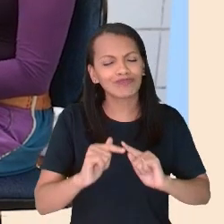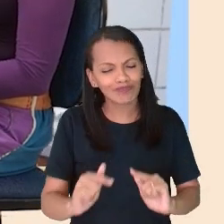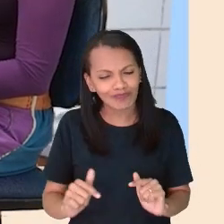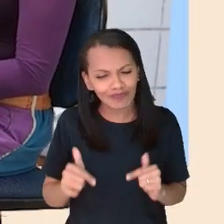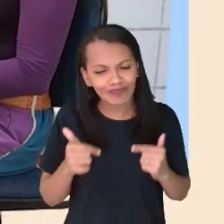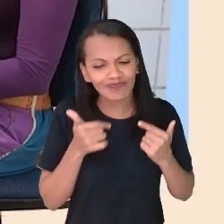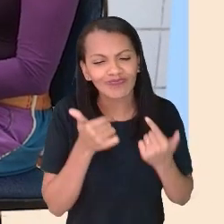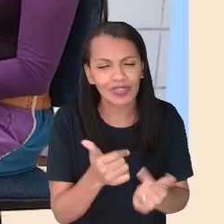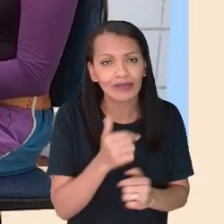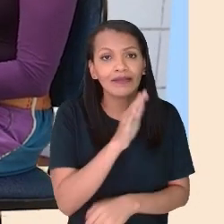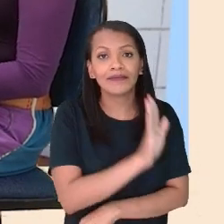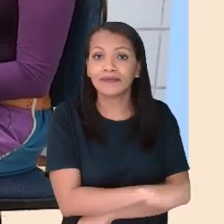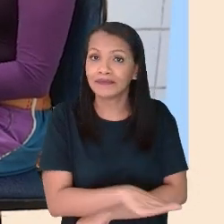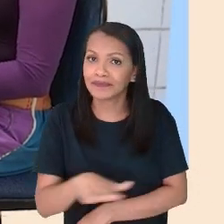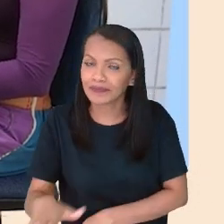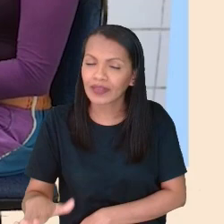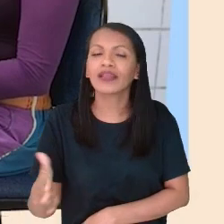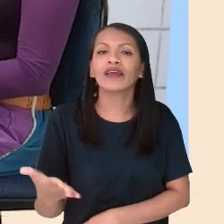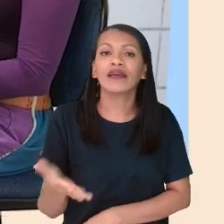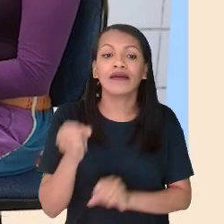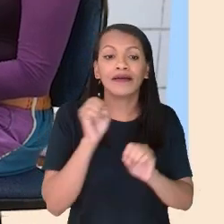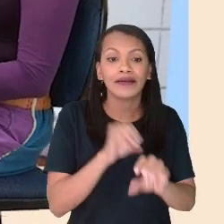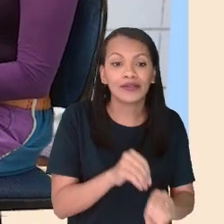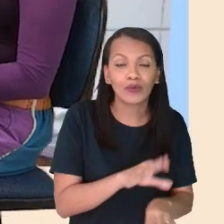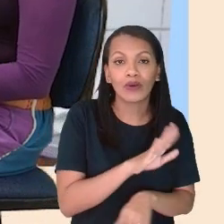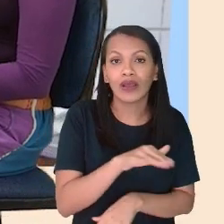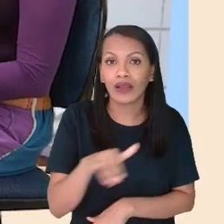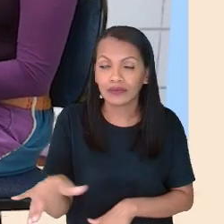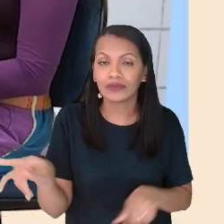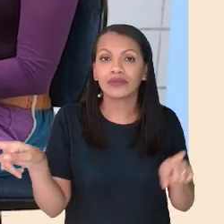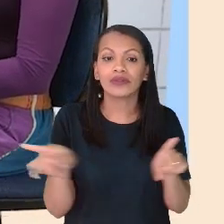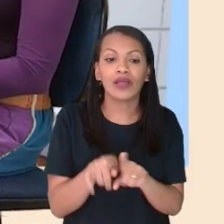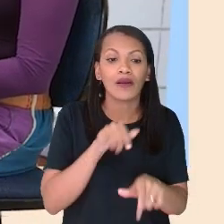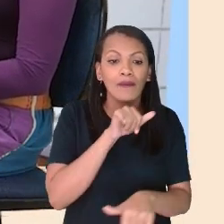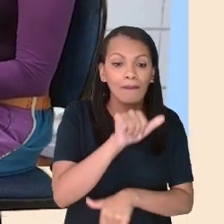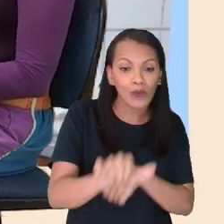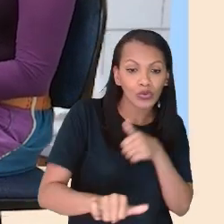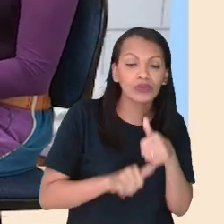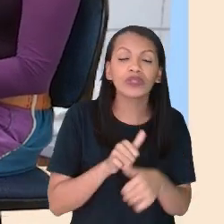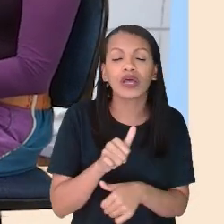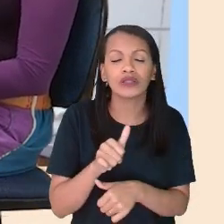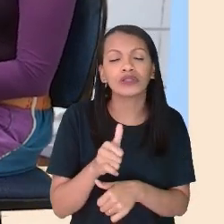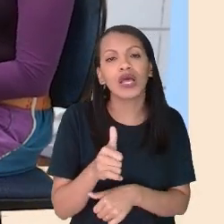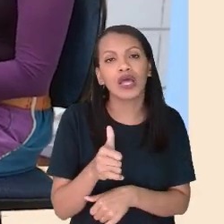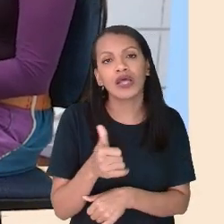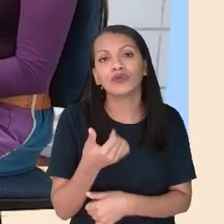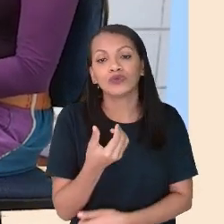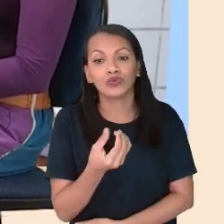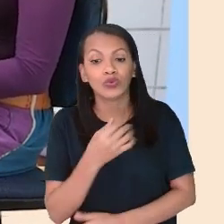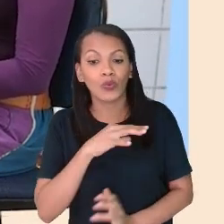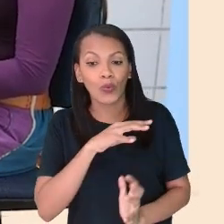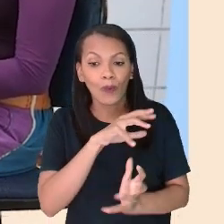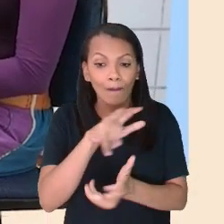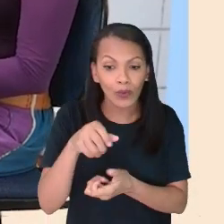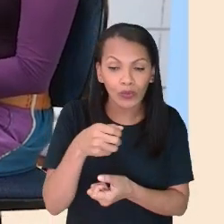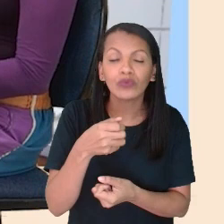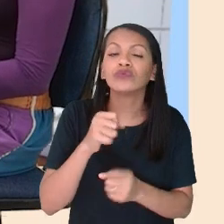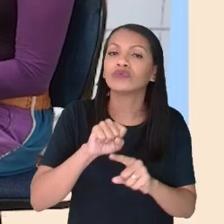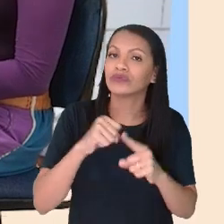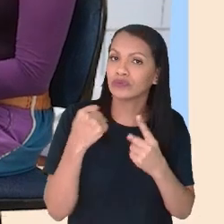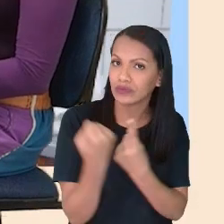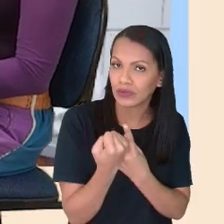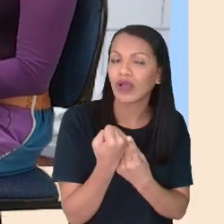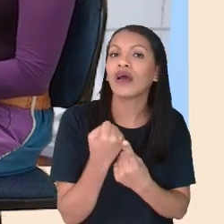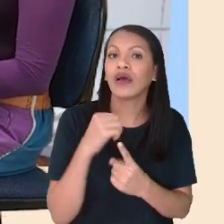pelas crianças, pela educação das crianças, pela renovação do mundo através da arte. Sim. Nunca deixei de militar sobre isso